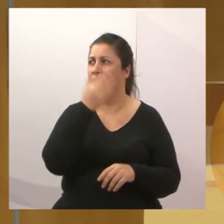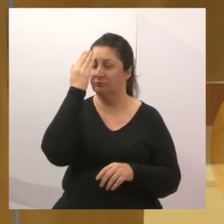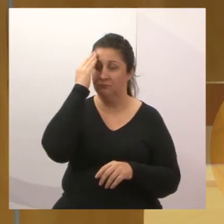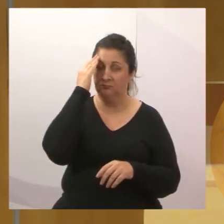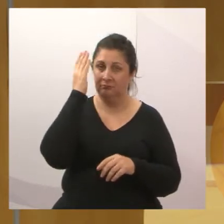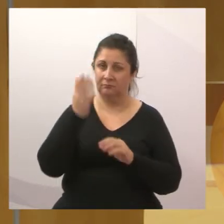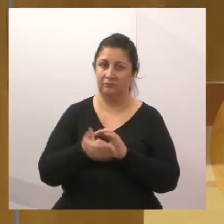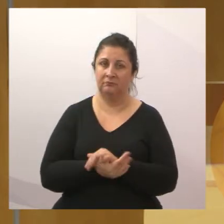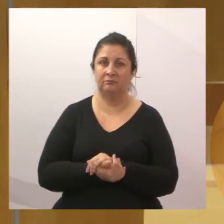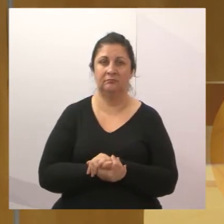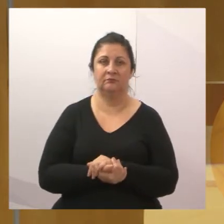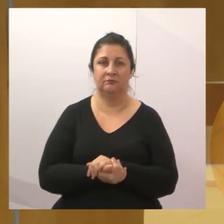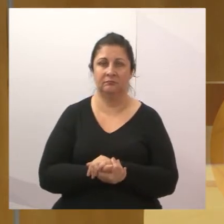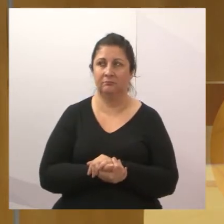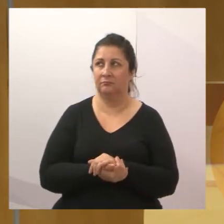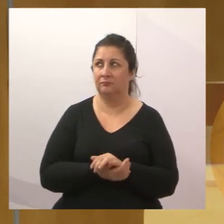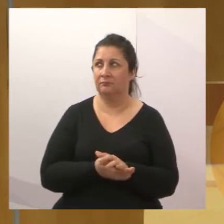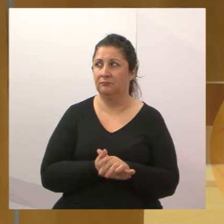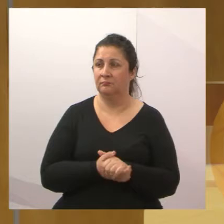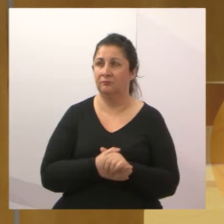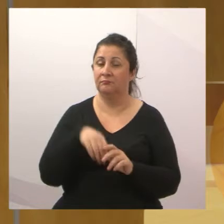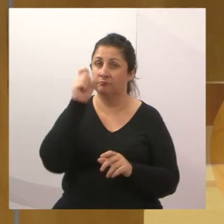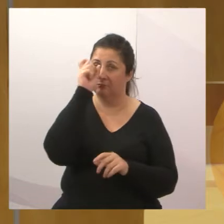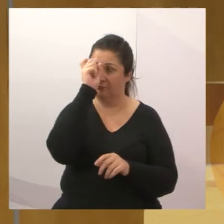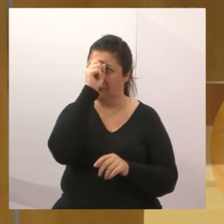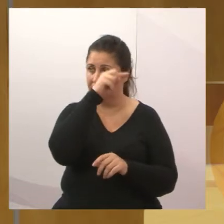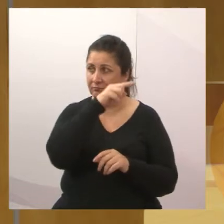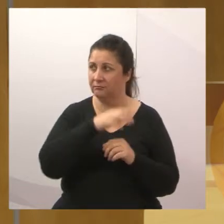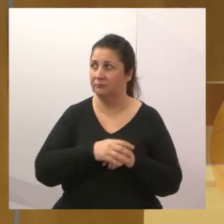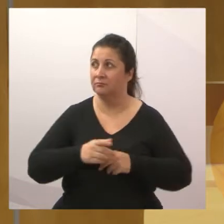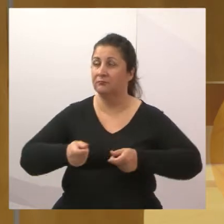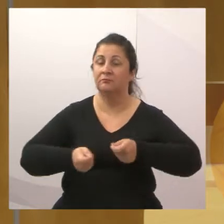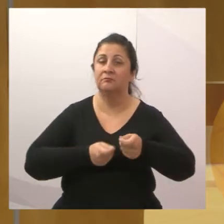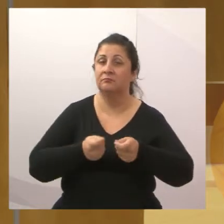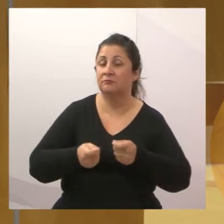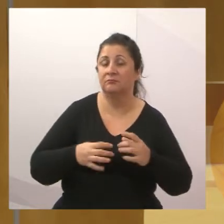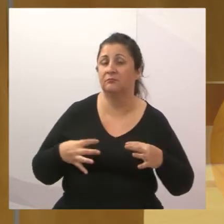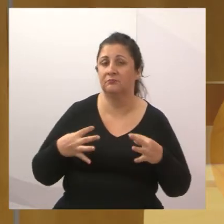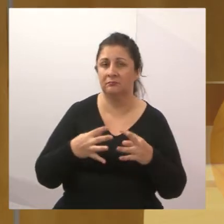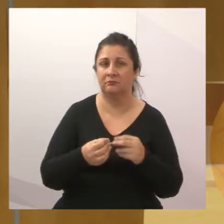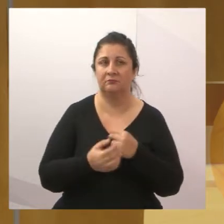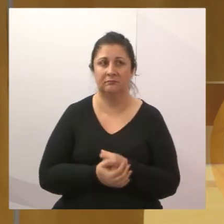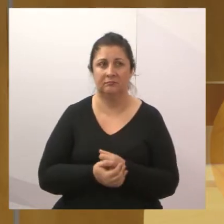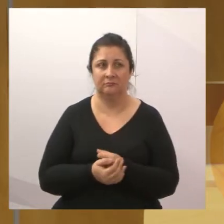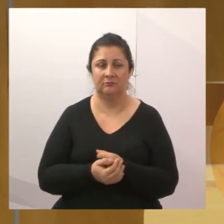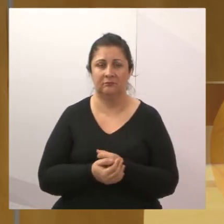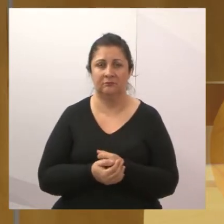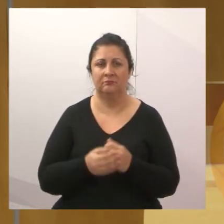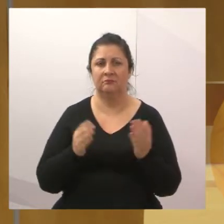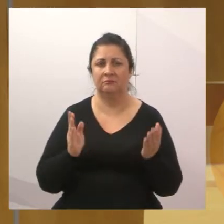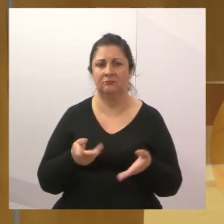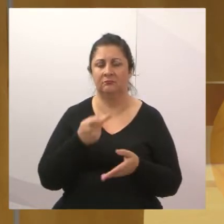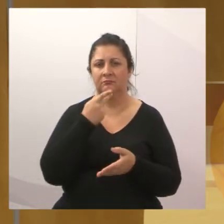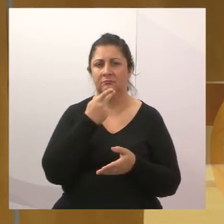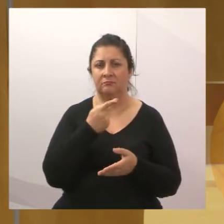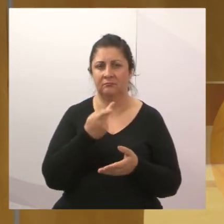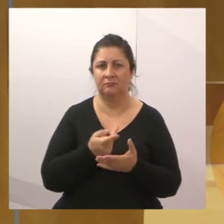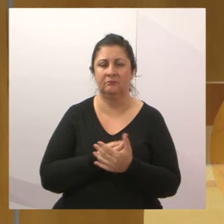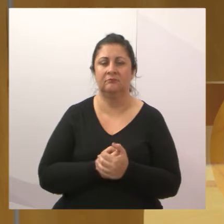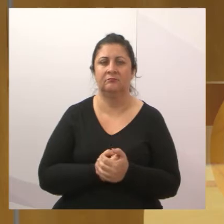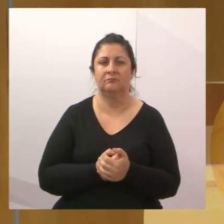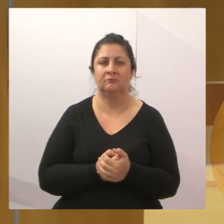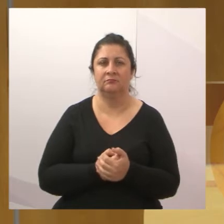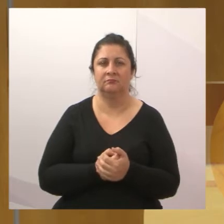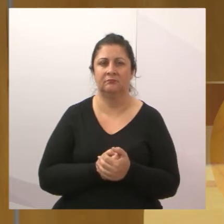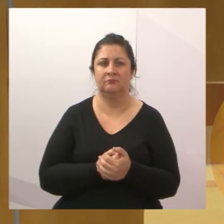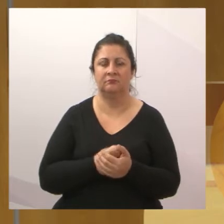que o difícil é administrar tudo isso. Agora, que foi falado